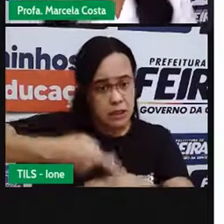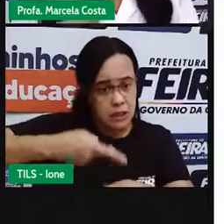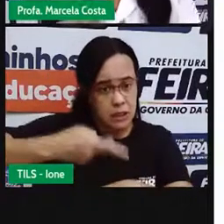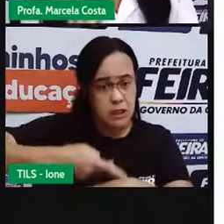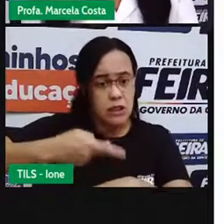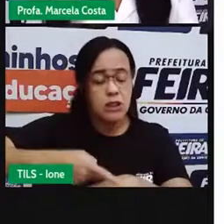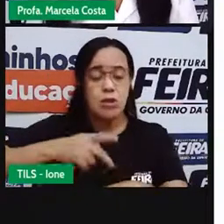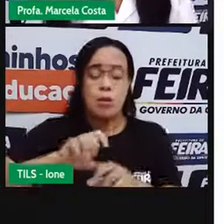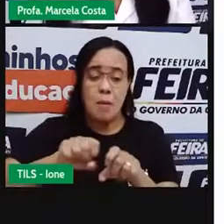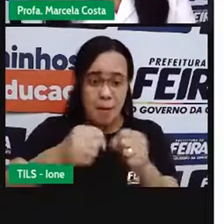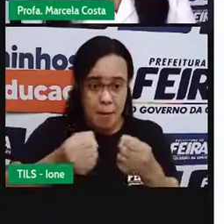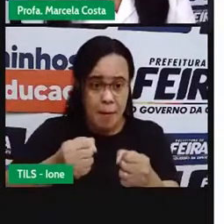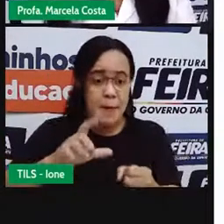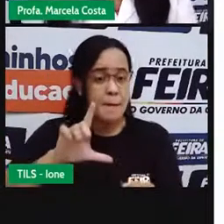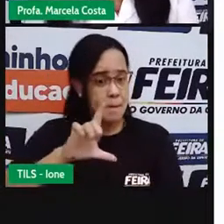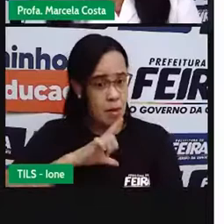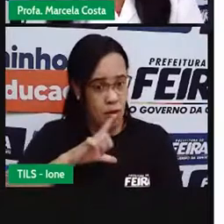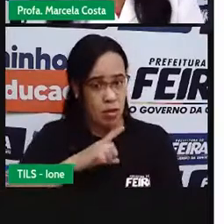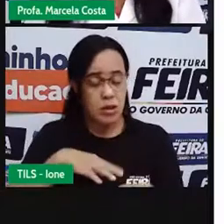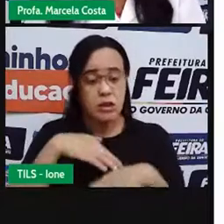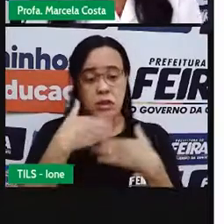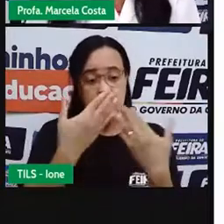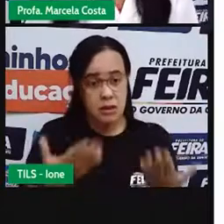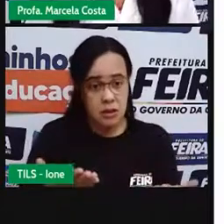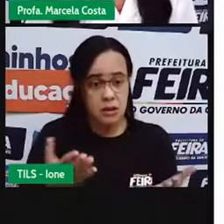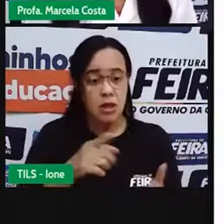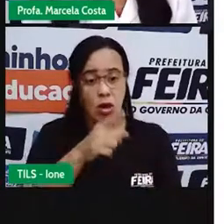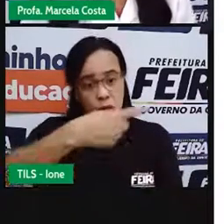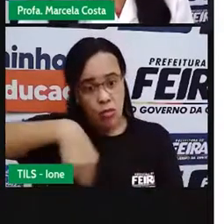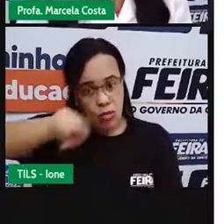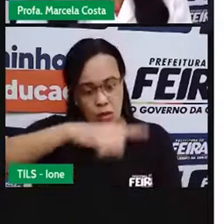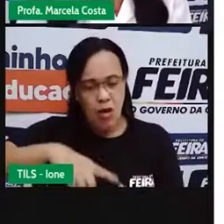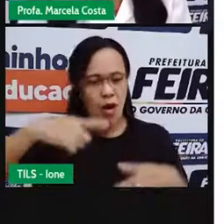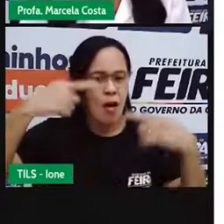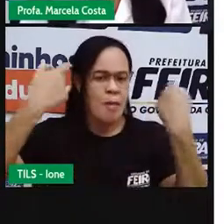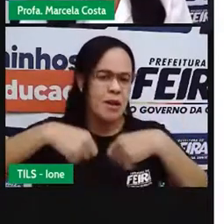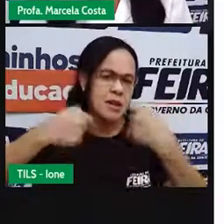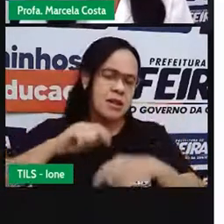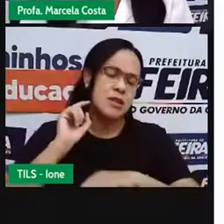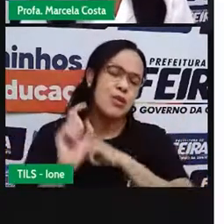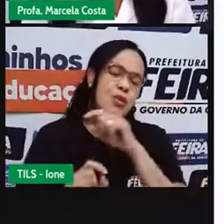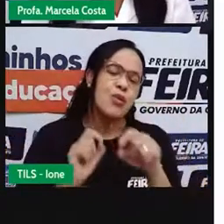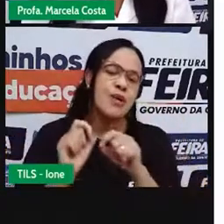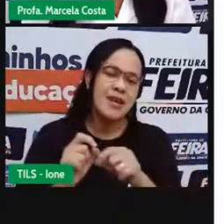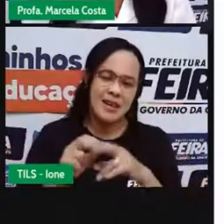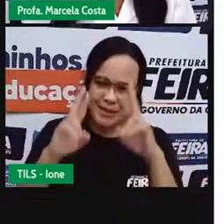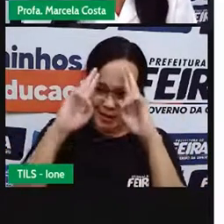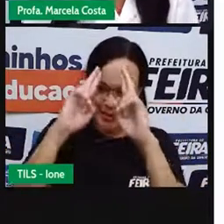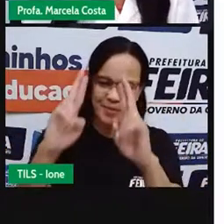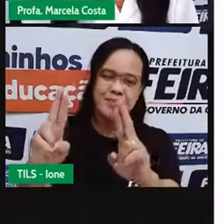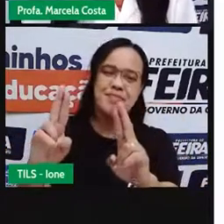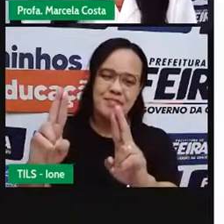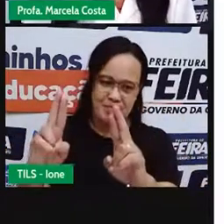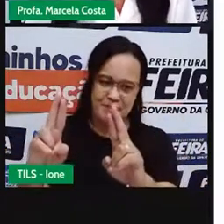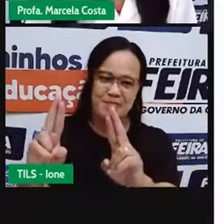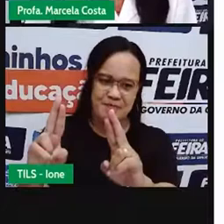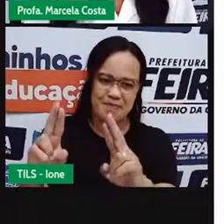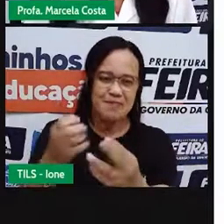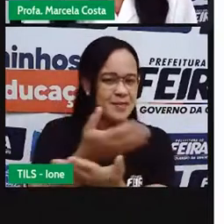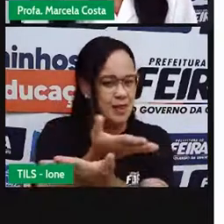Então, a gente tem que reconhecer e valorizar esses profissionais. Você, aí na sua rua, na sua comunidade,